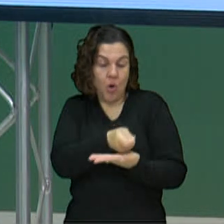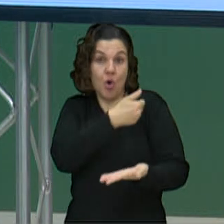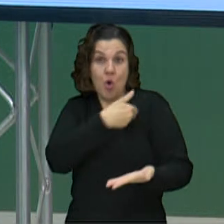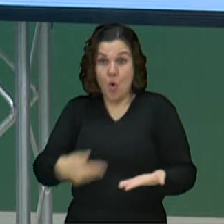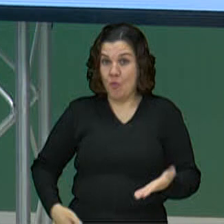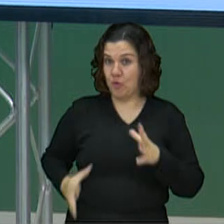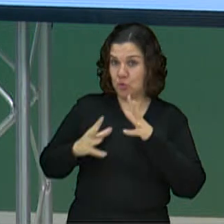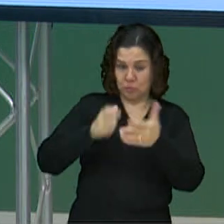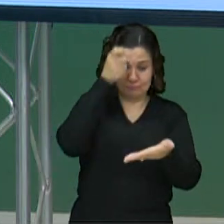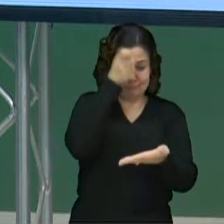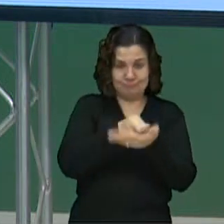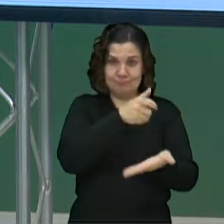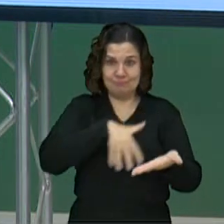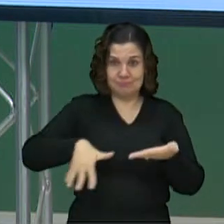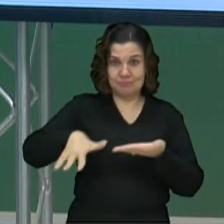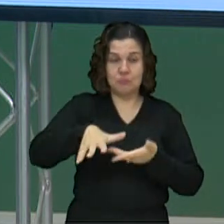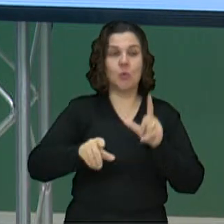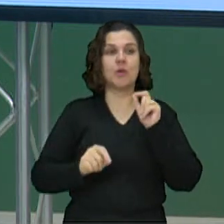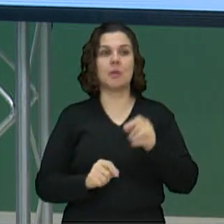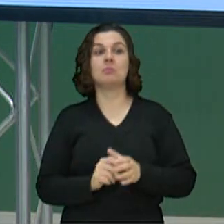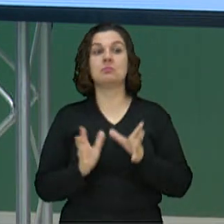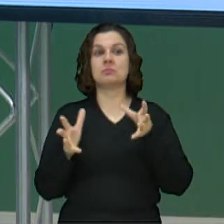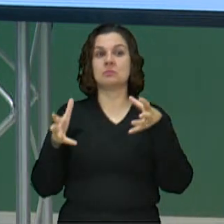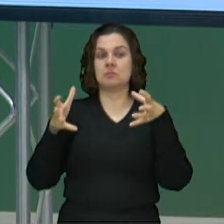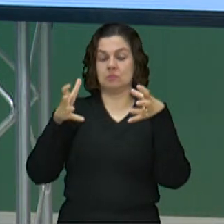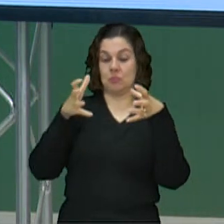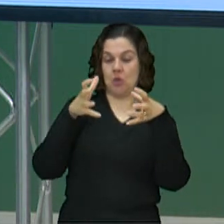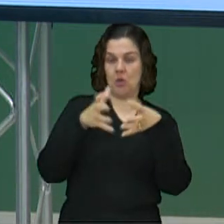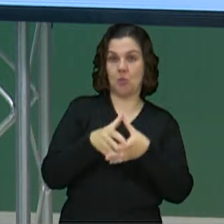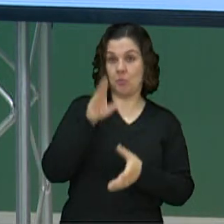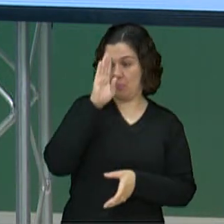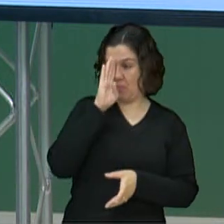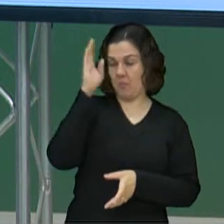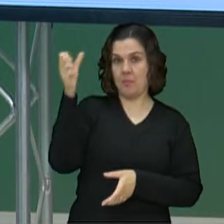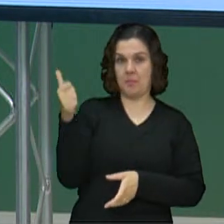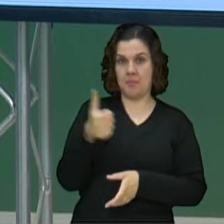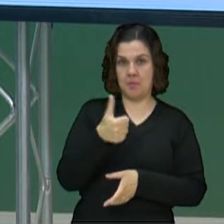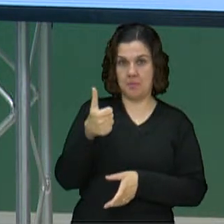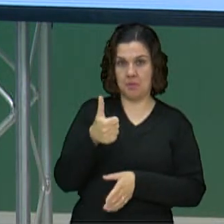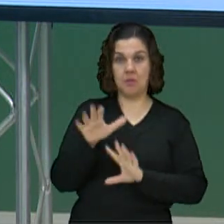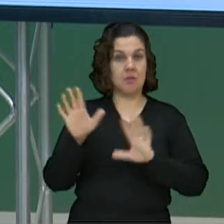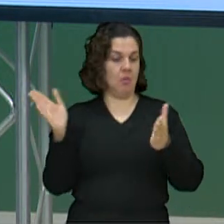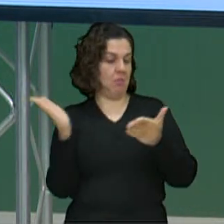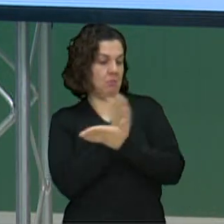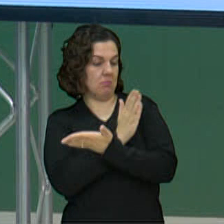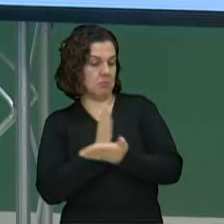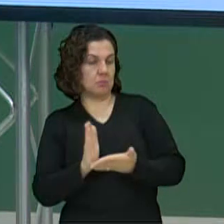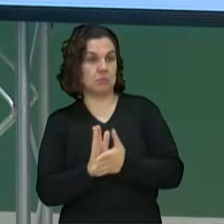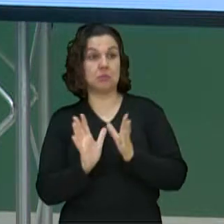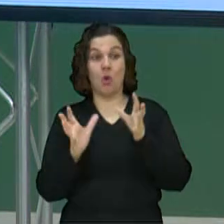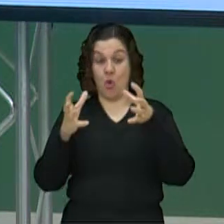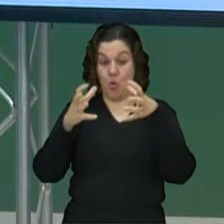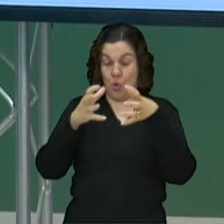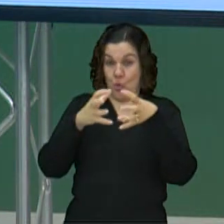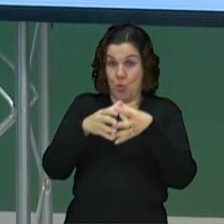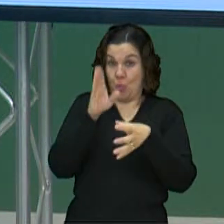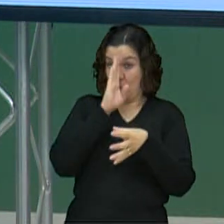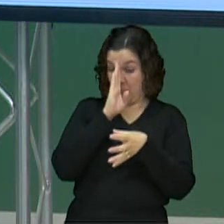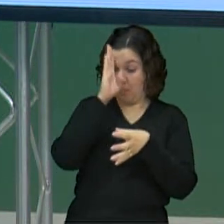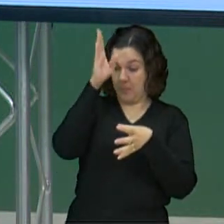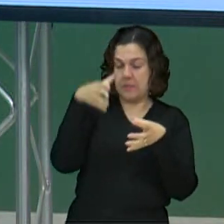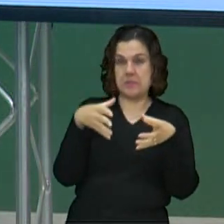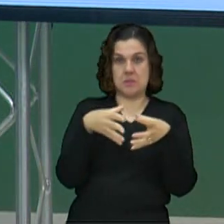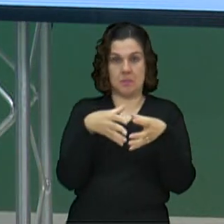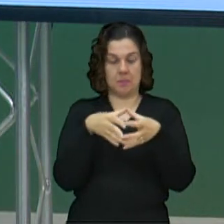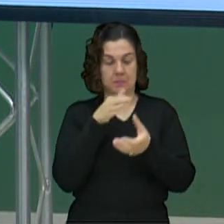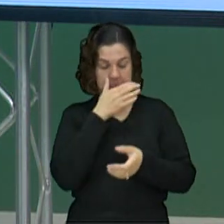em geral. Características. O grupo é prioritário, sem individualismo. O grupo é mais importante, o